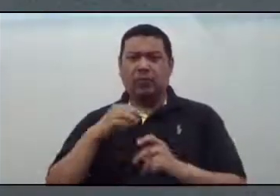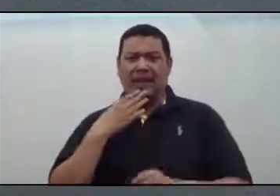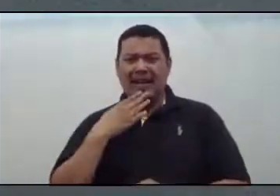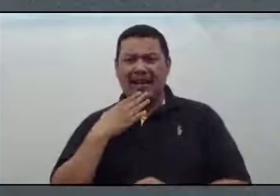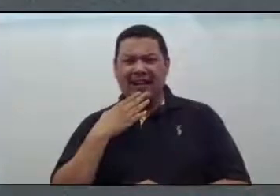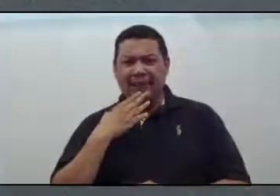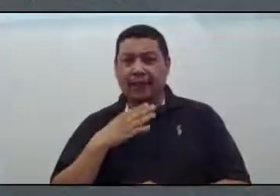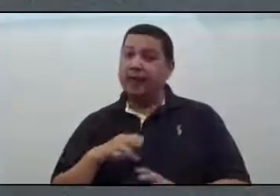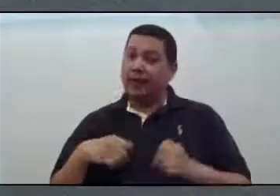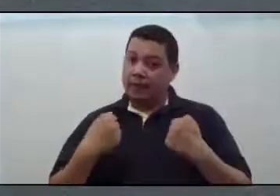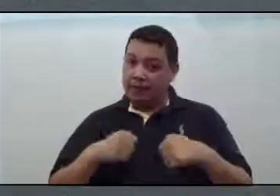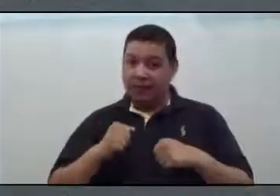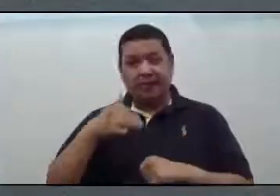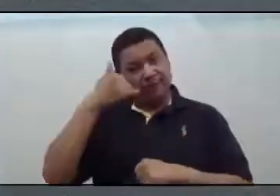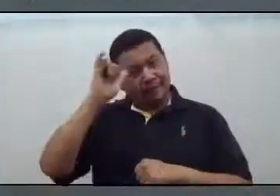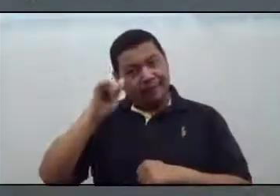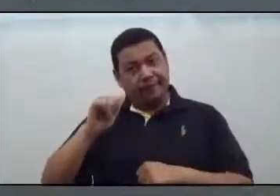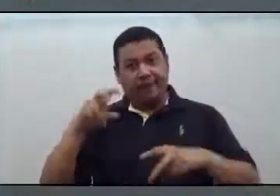de acidente.